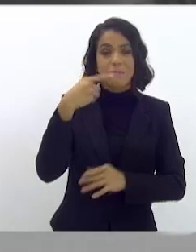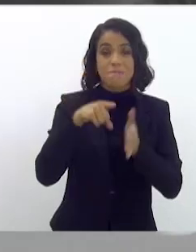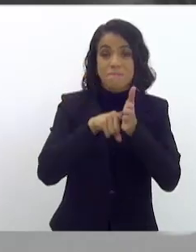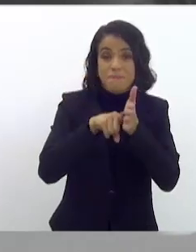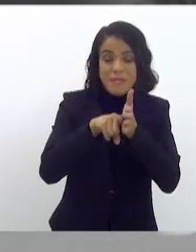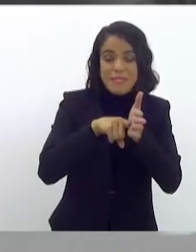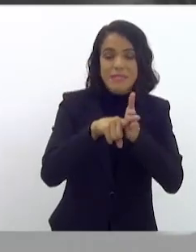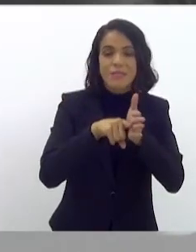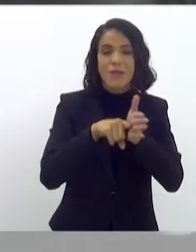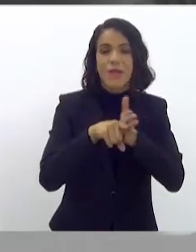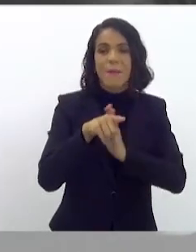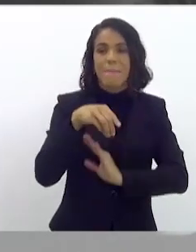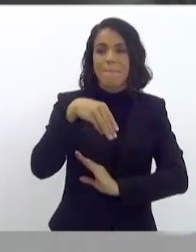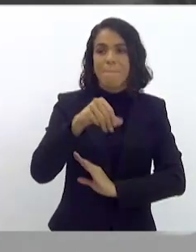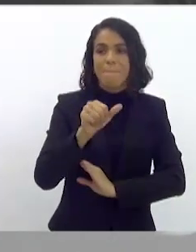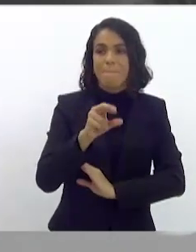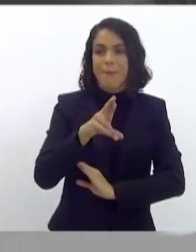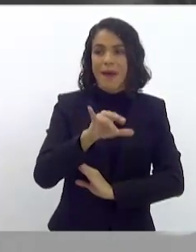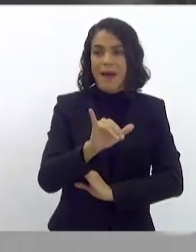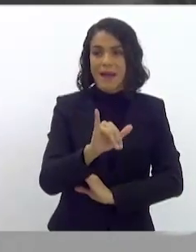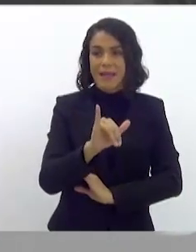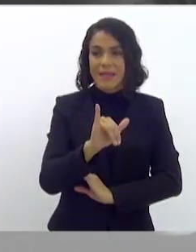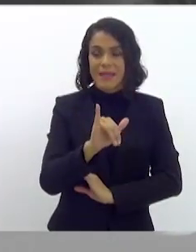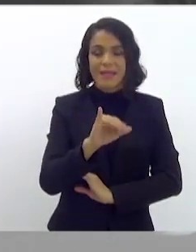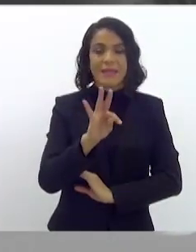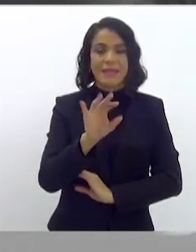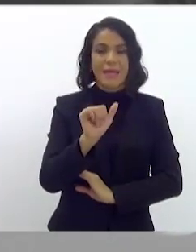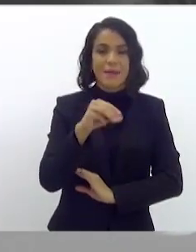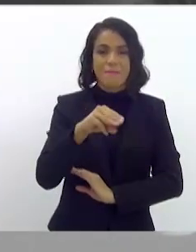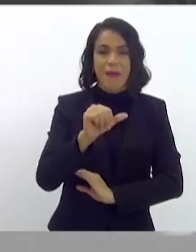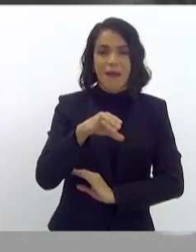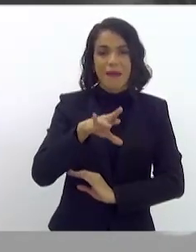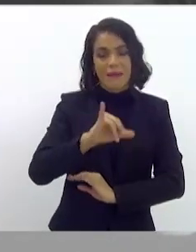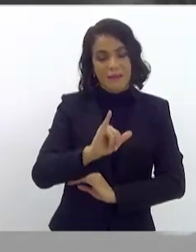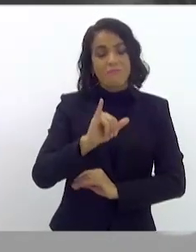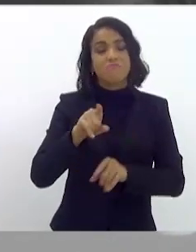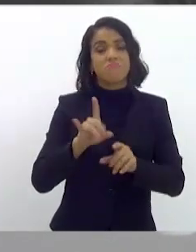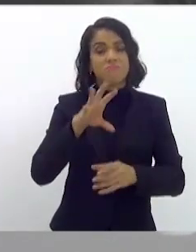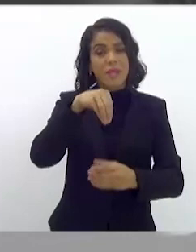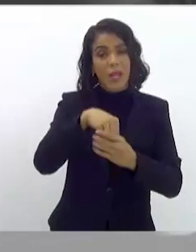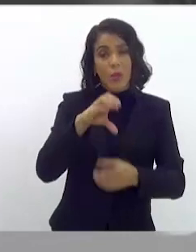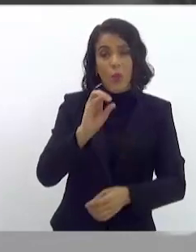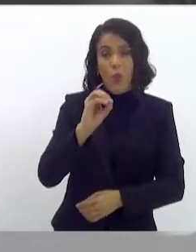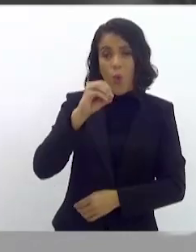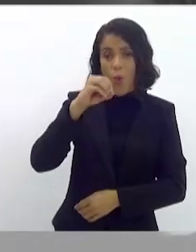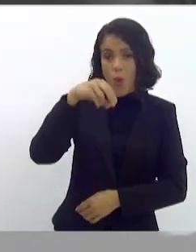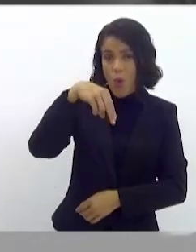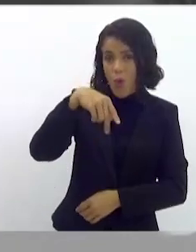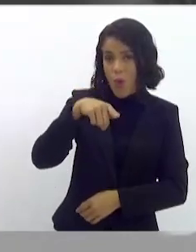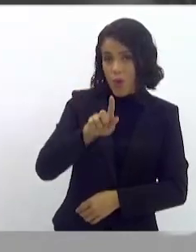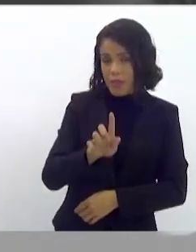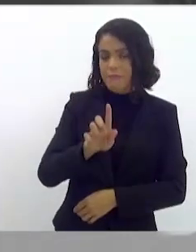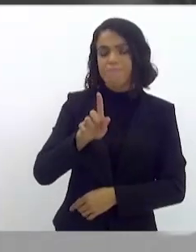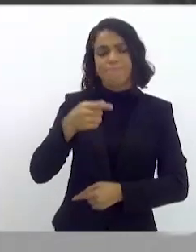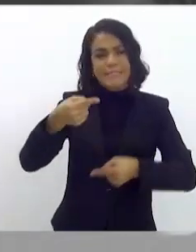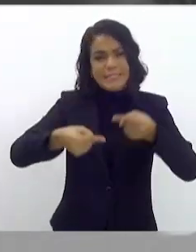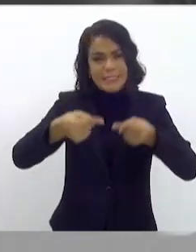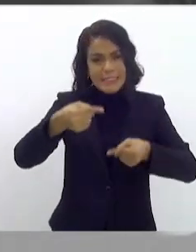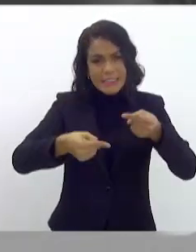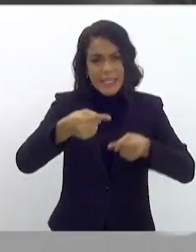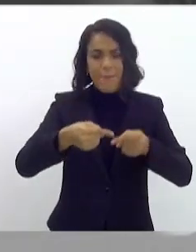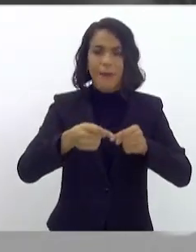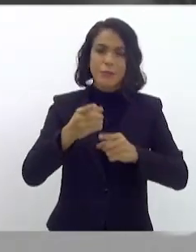hoje faz parte da ONG Code Rights, e dentro dessa ONG que debate inteligência artificial, tecnologia,